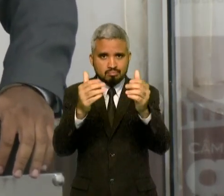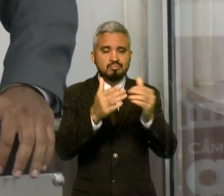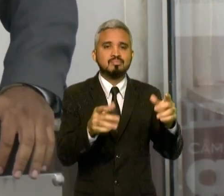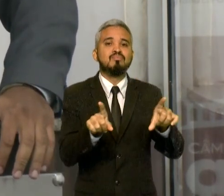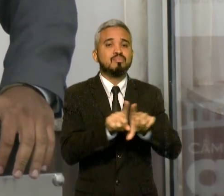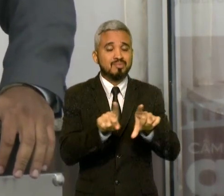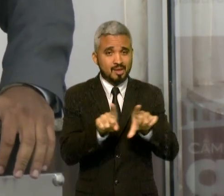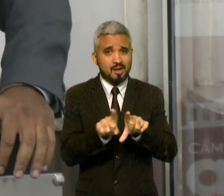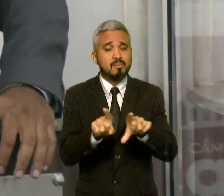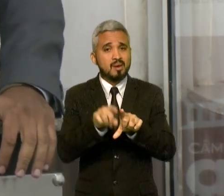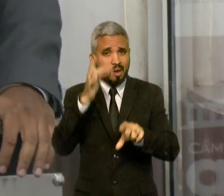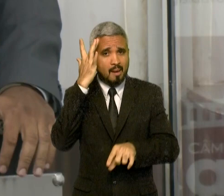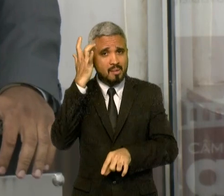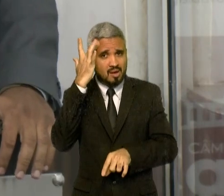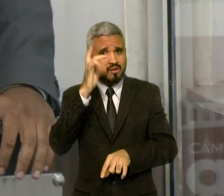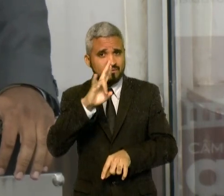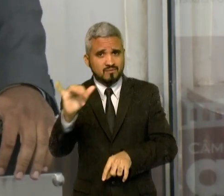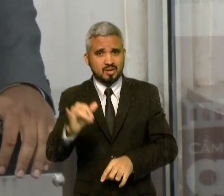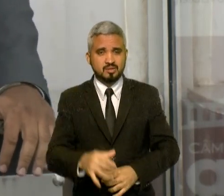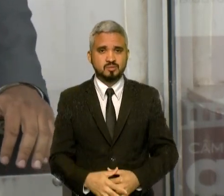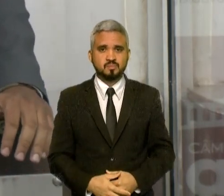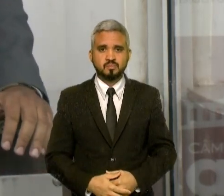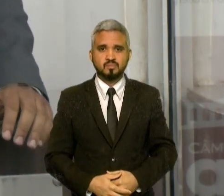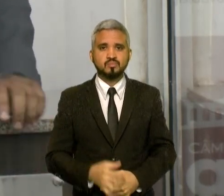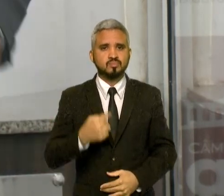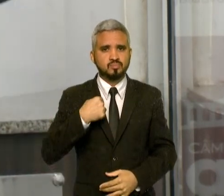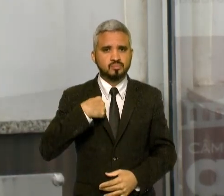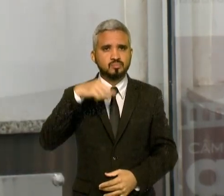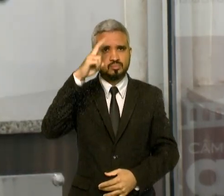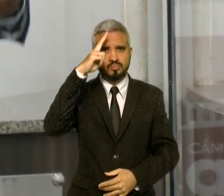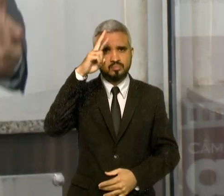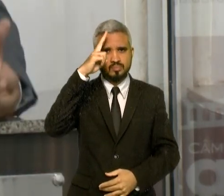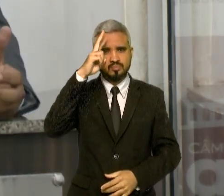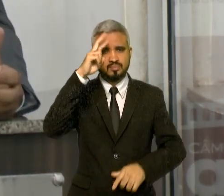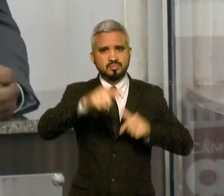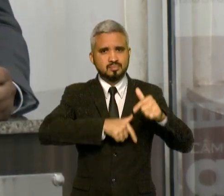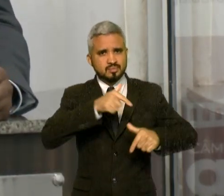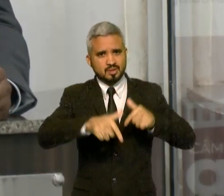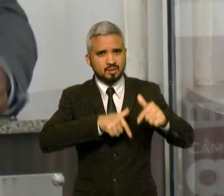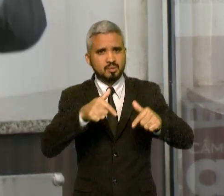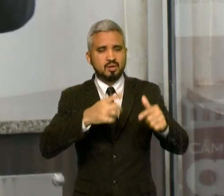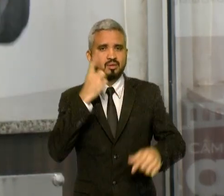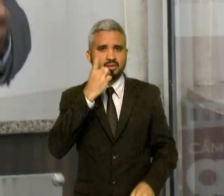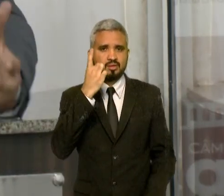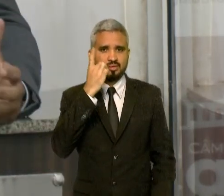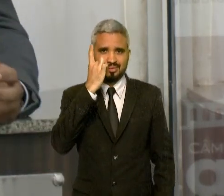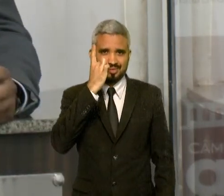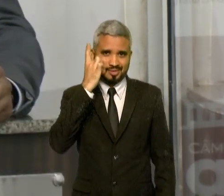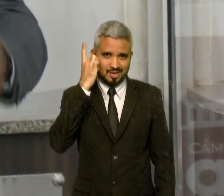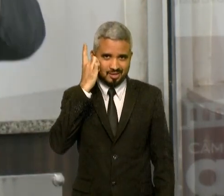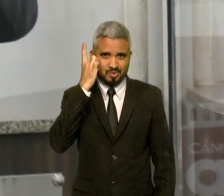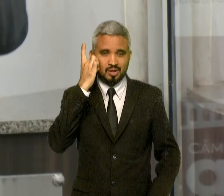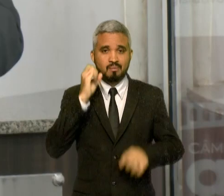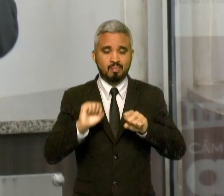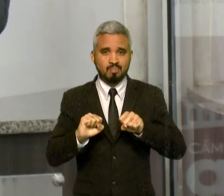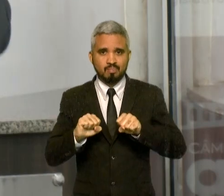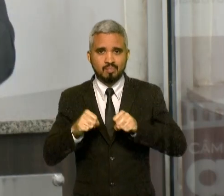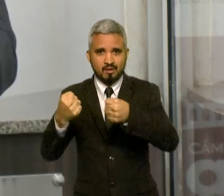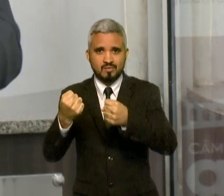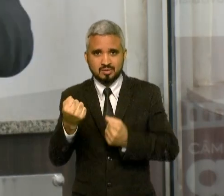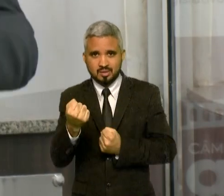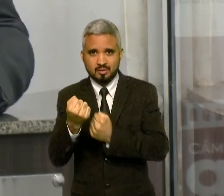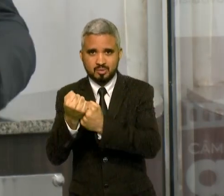Brandão. E aí me lembra muito o trabalho que a deputada Daniela tem em defesa das mulheres. E amanhã aqui em Caxias será entregue